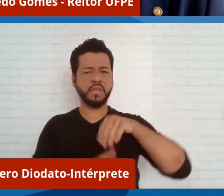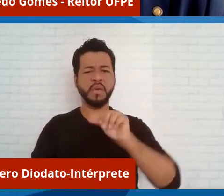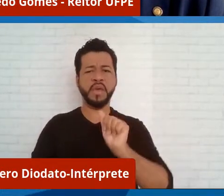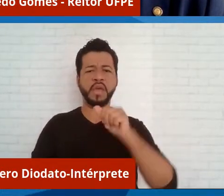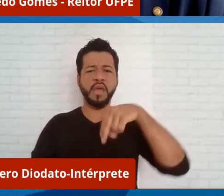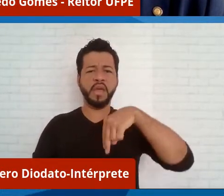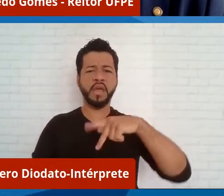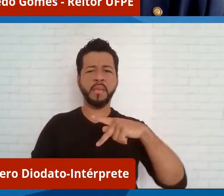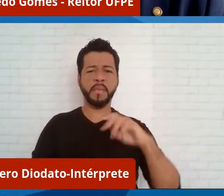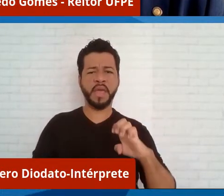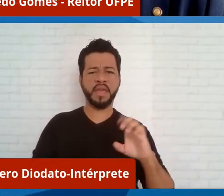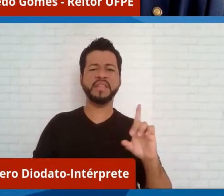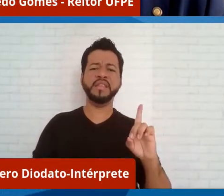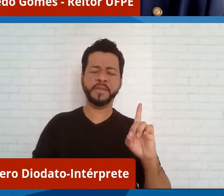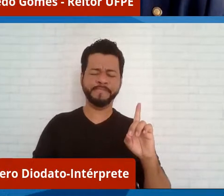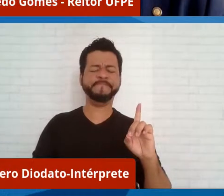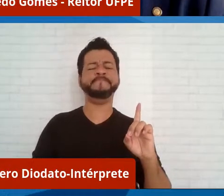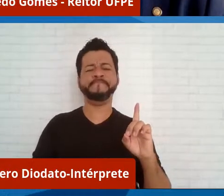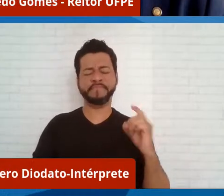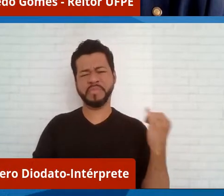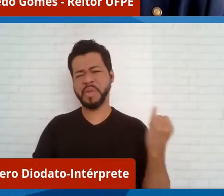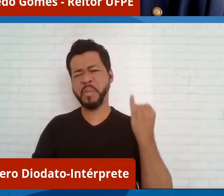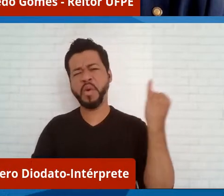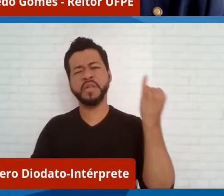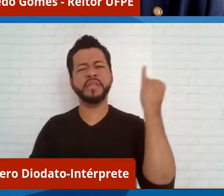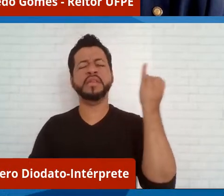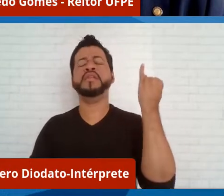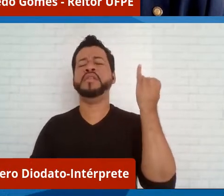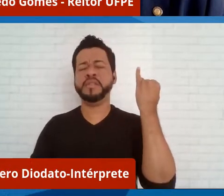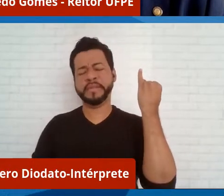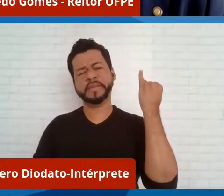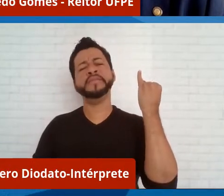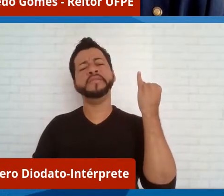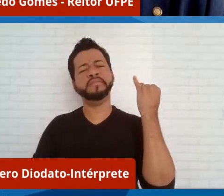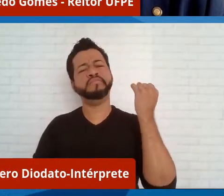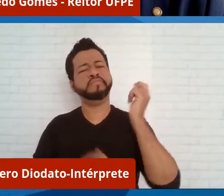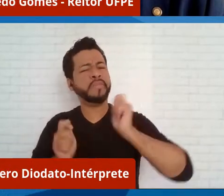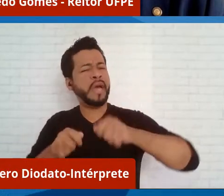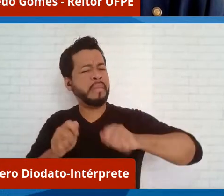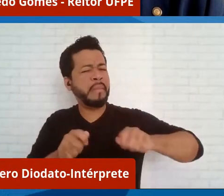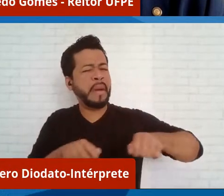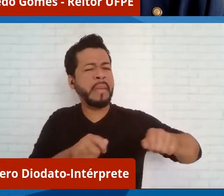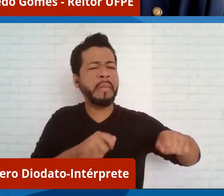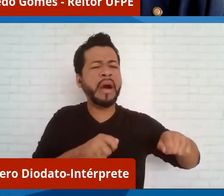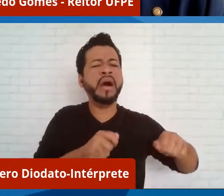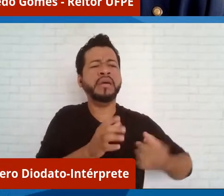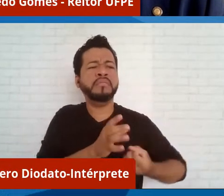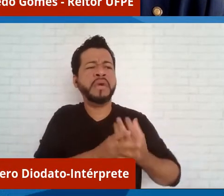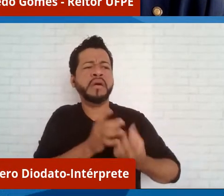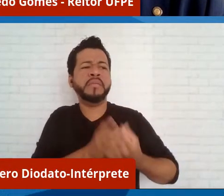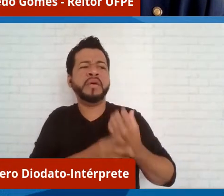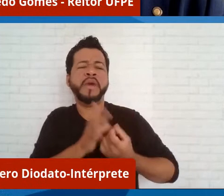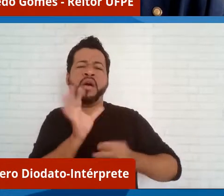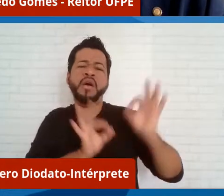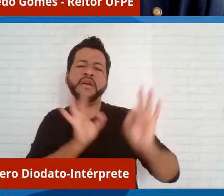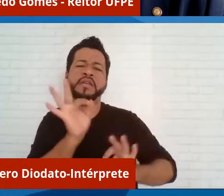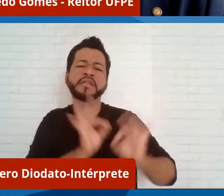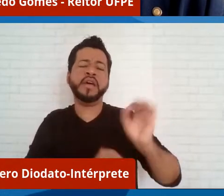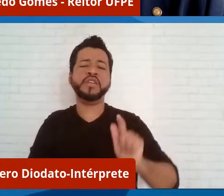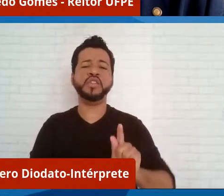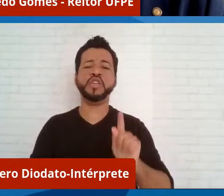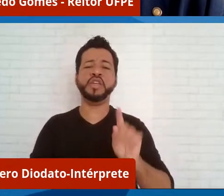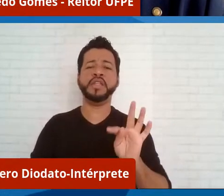o quanto tem sido significativa as possibilidades construídas pelo GT5, e em